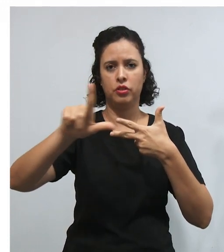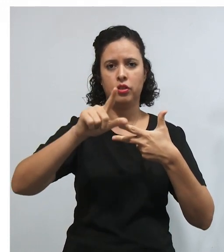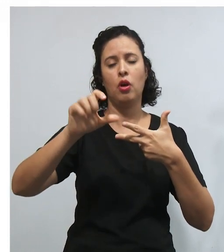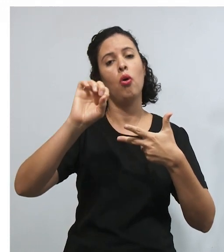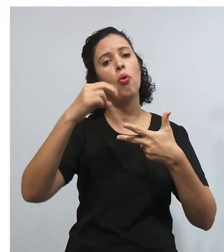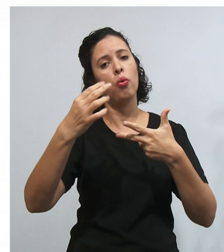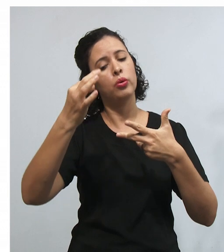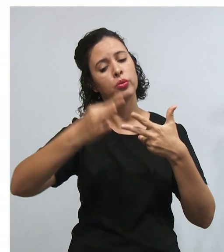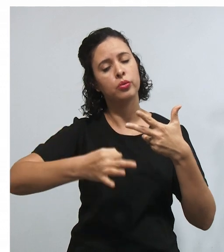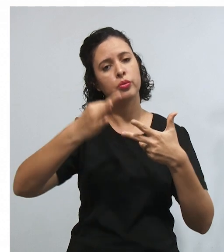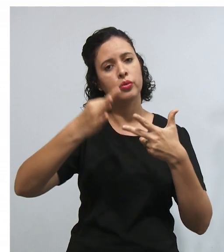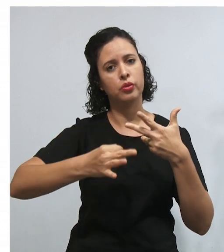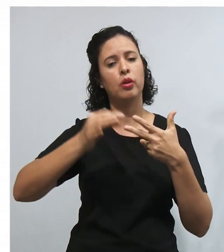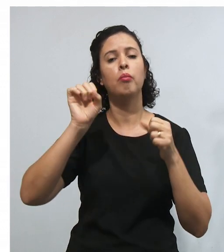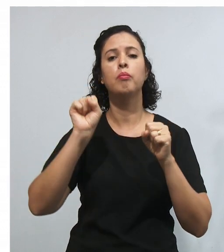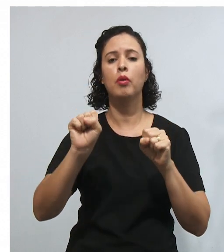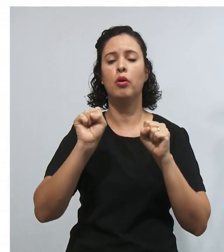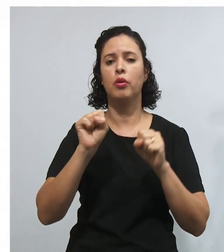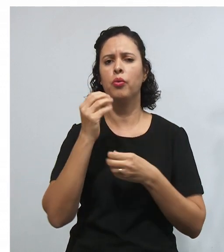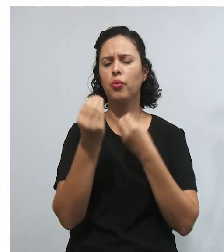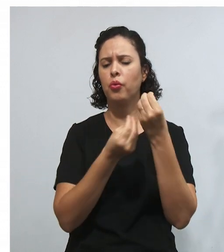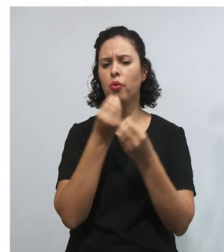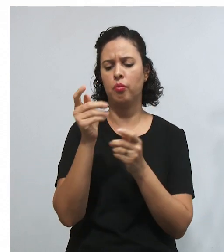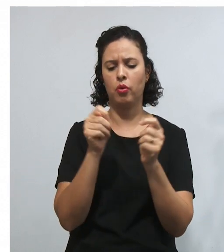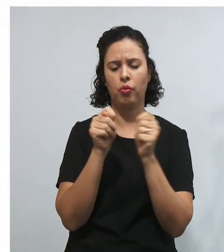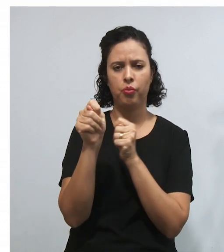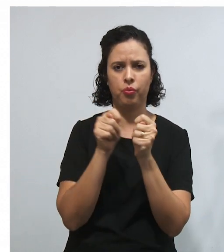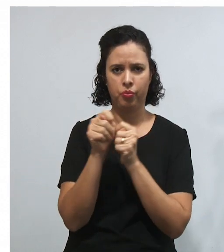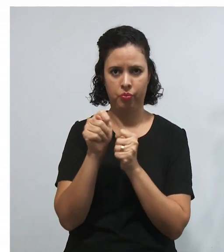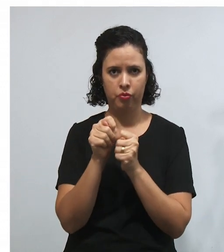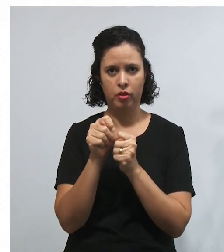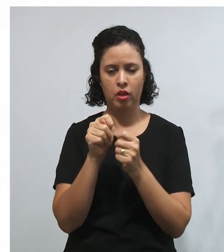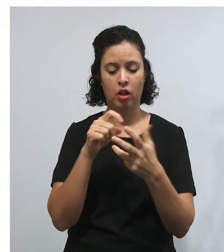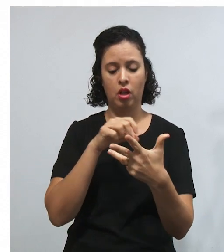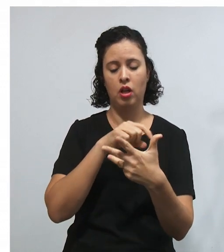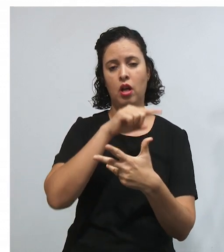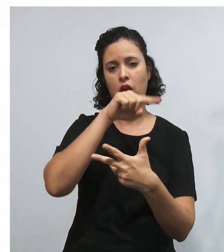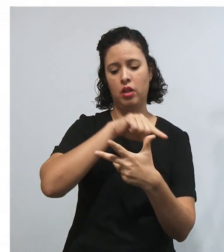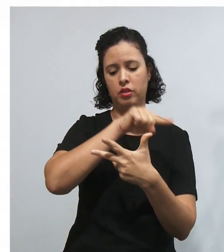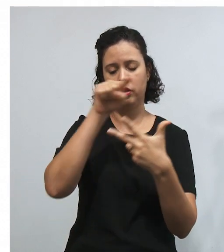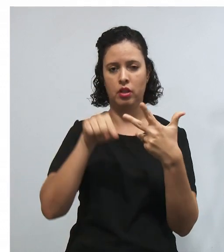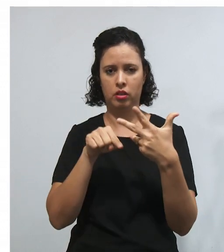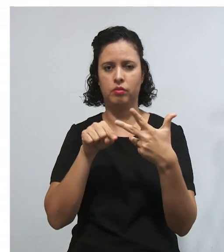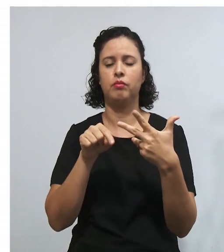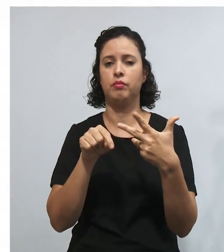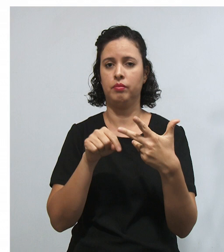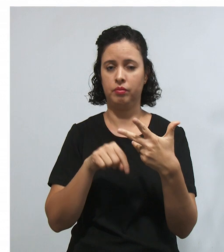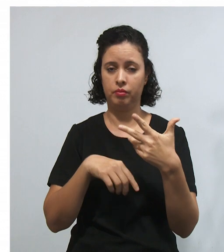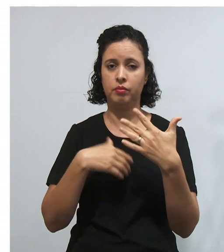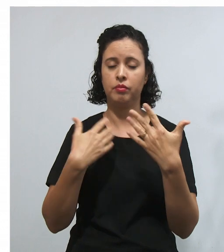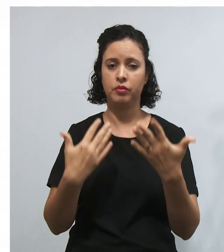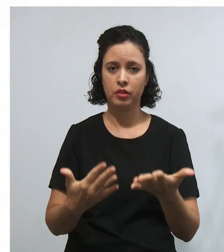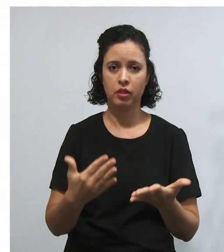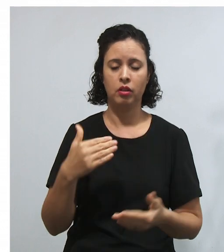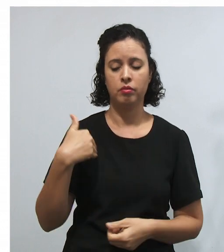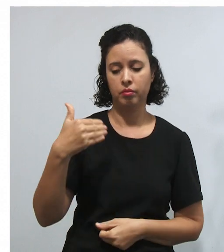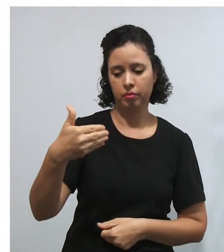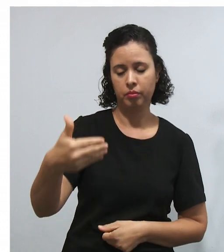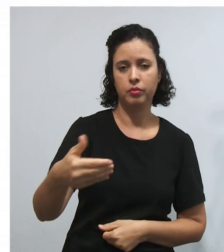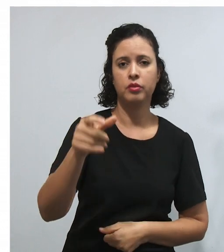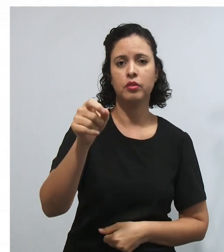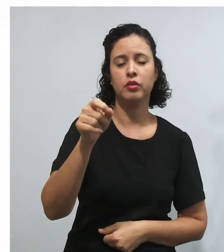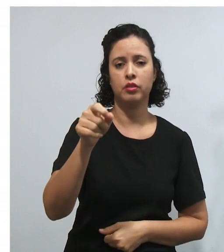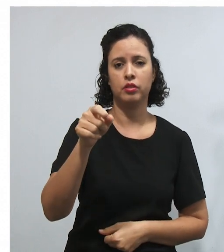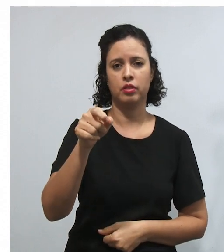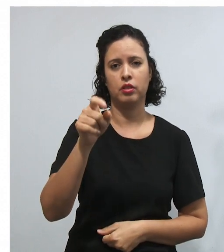já a gente vai entender como é que é feito esse controle nessas três esferas, tá? Em decorrência das funções